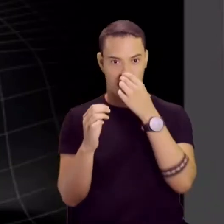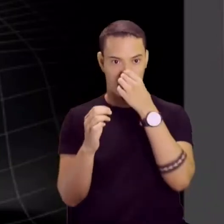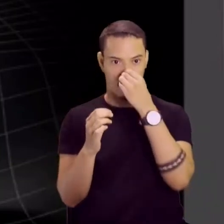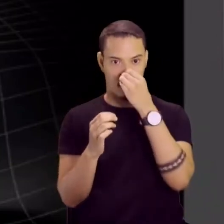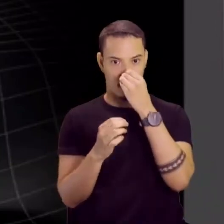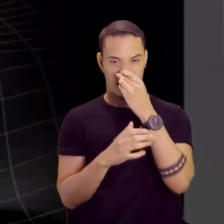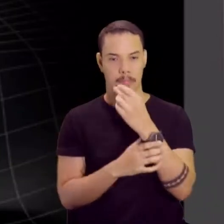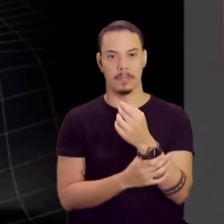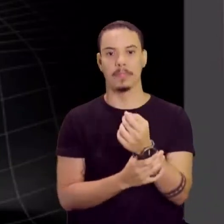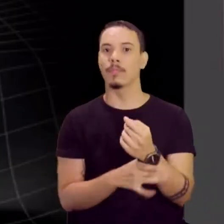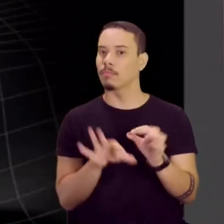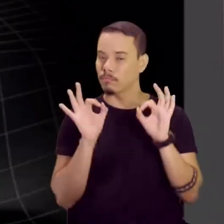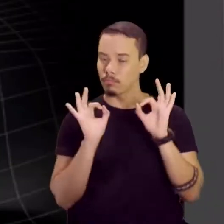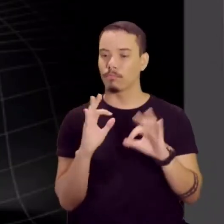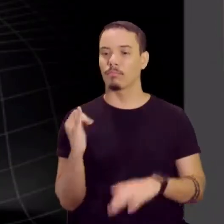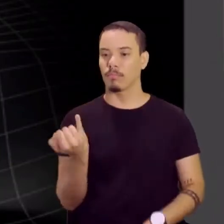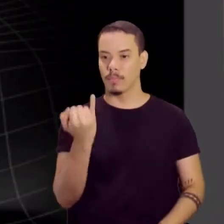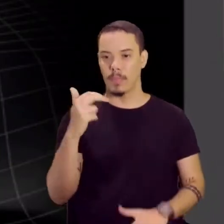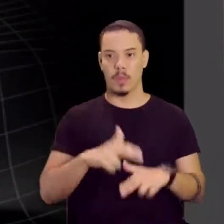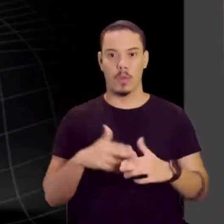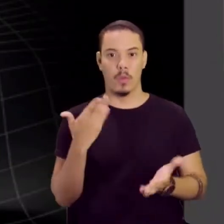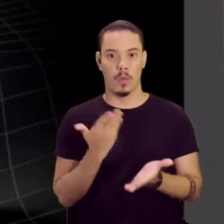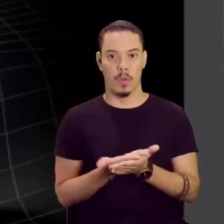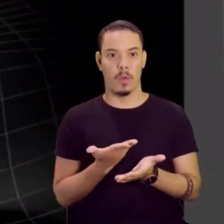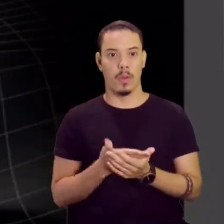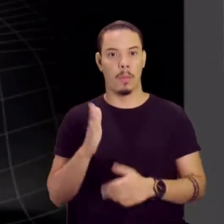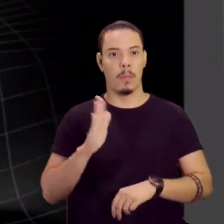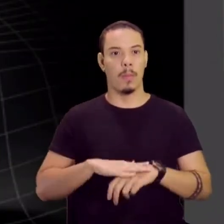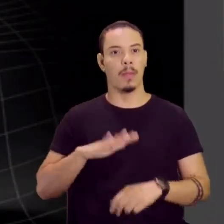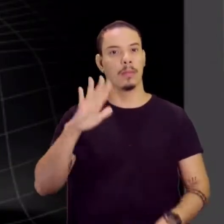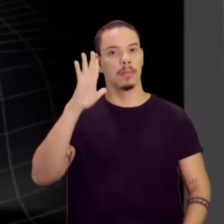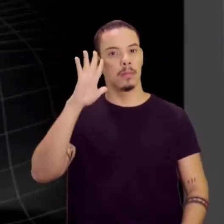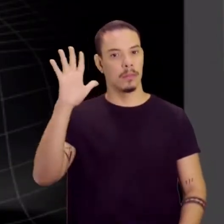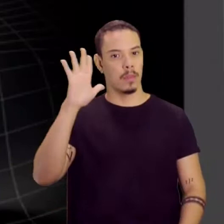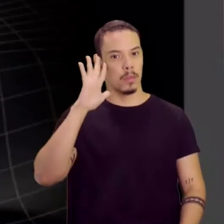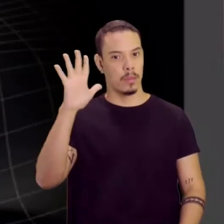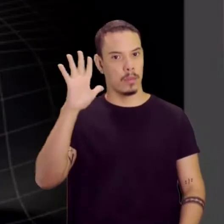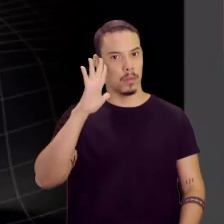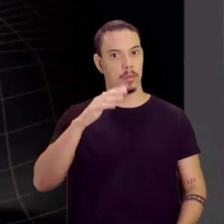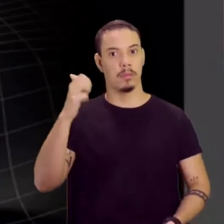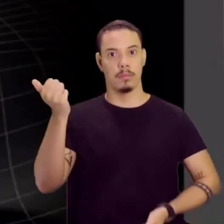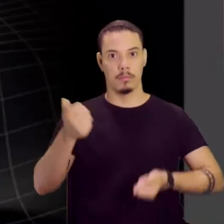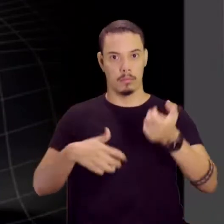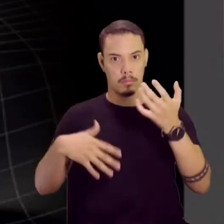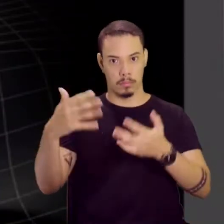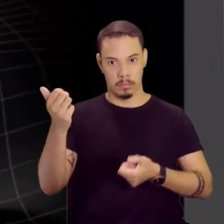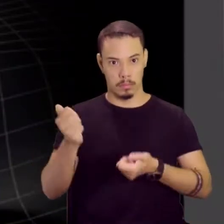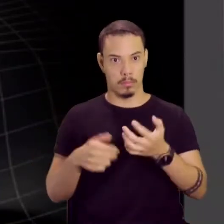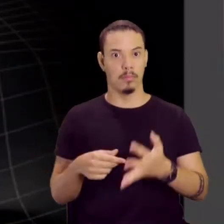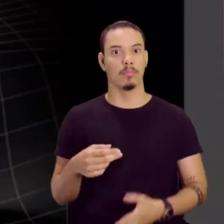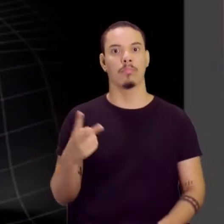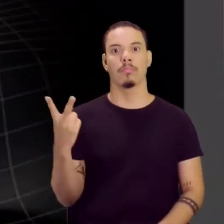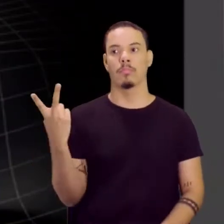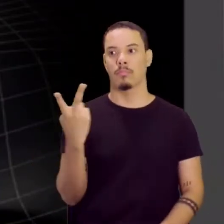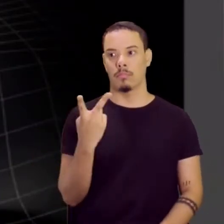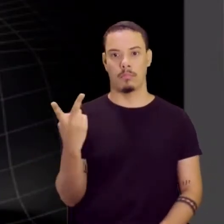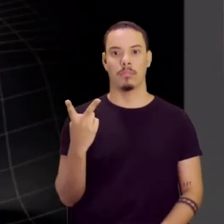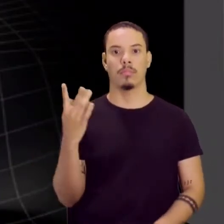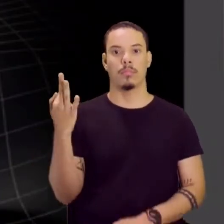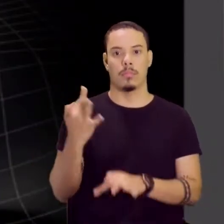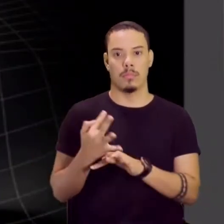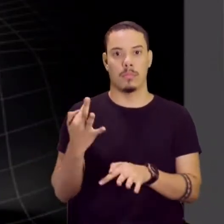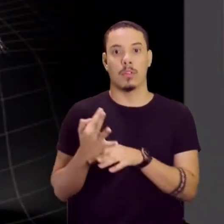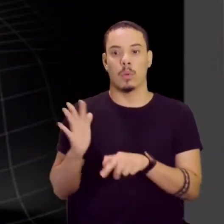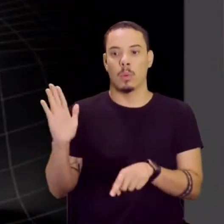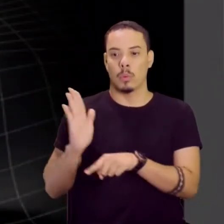É. Então hoje nossa aula vai ser bem teórica, né, Décio? Vamos falar desses gigantes aí da física e a